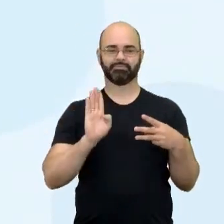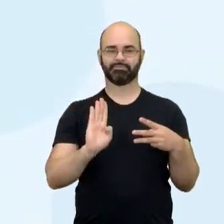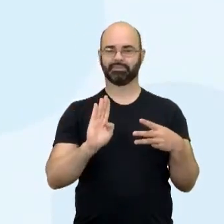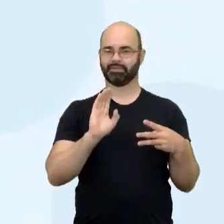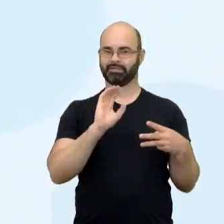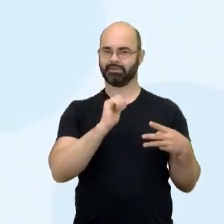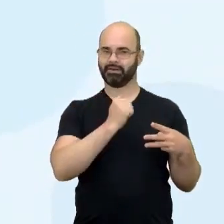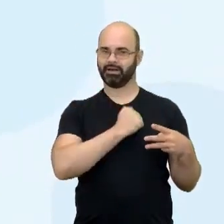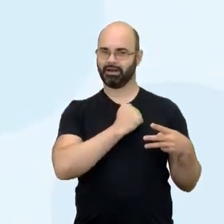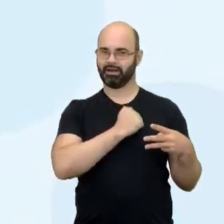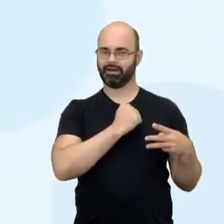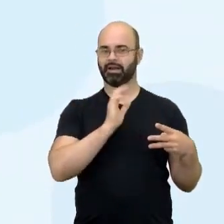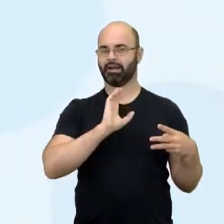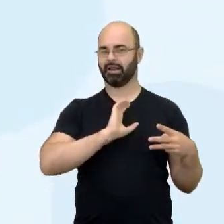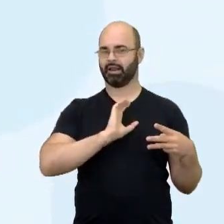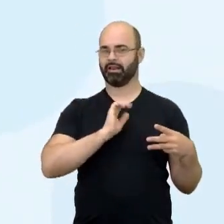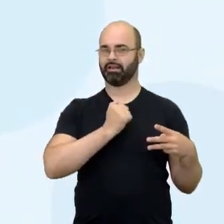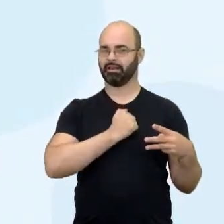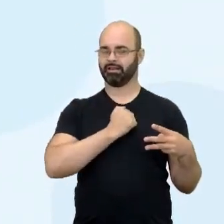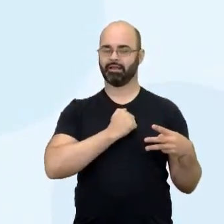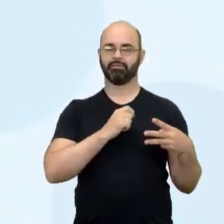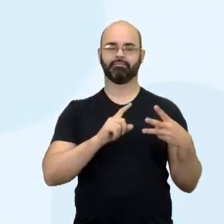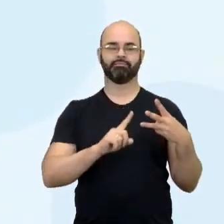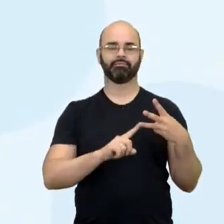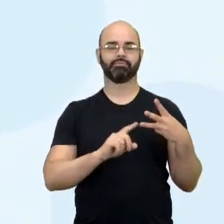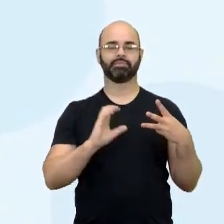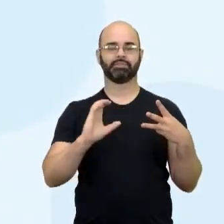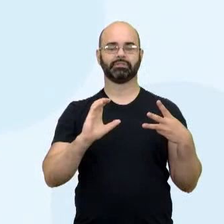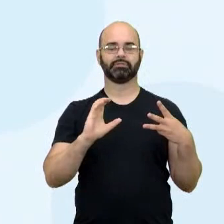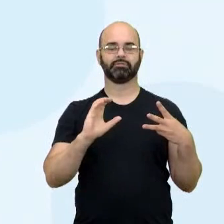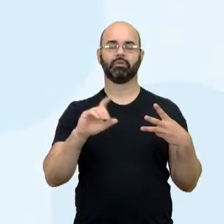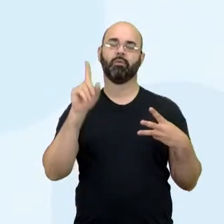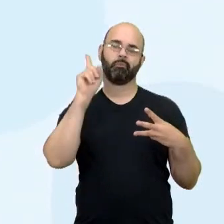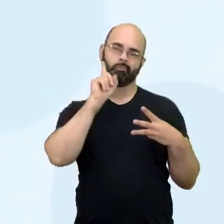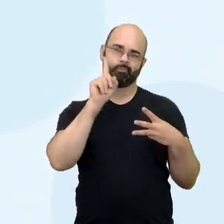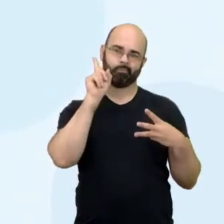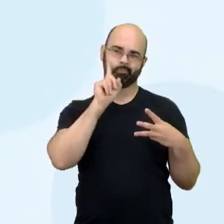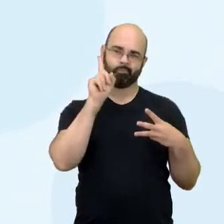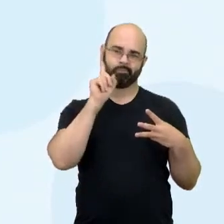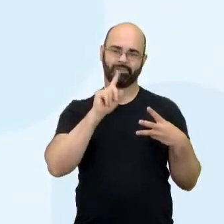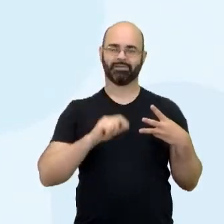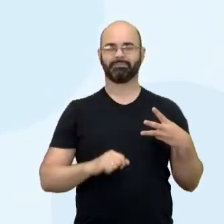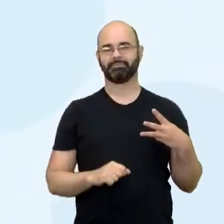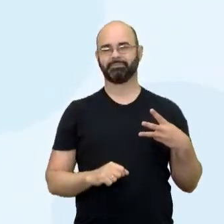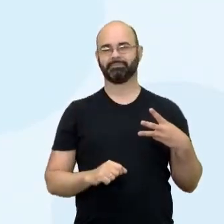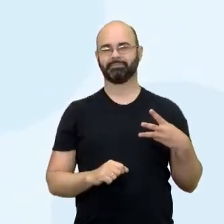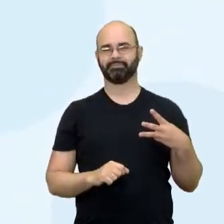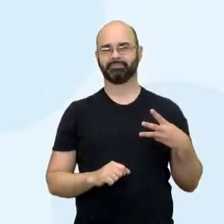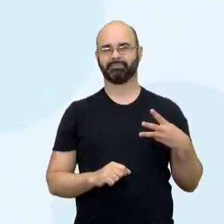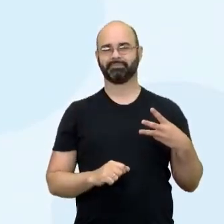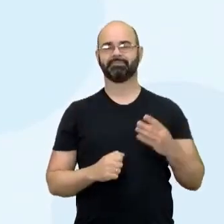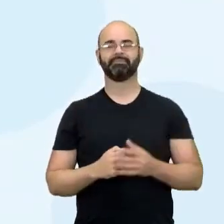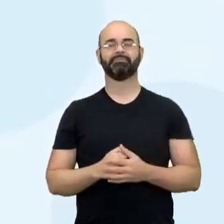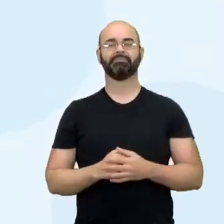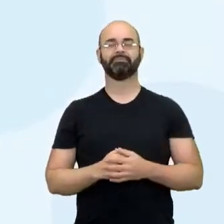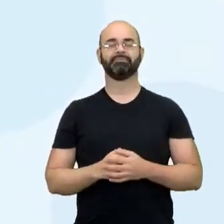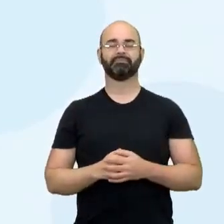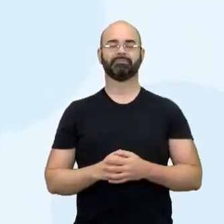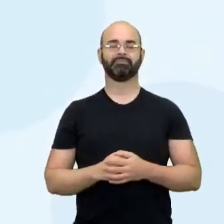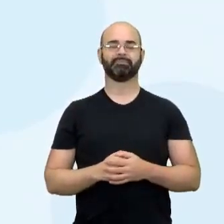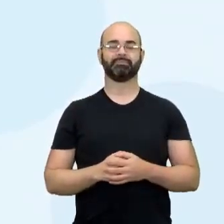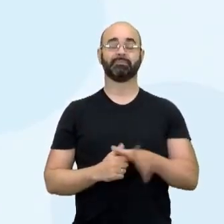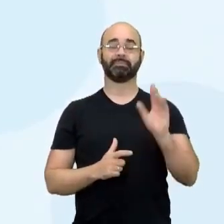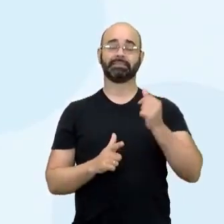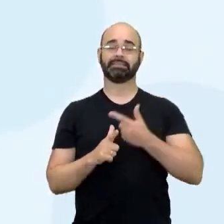B, Canadá. Letra C, Estados Unidos da América. Tivemos um